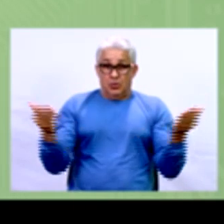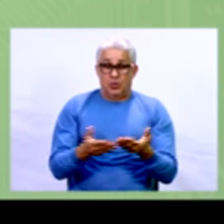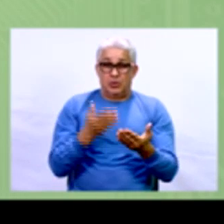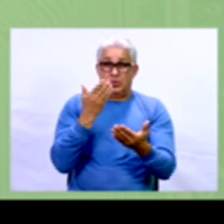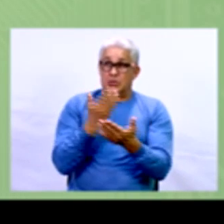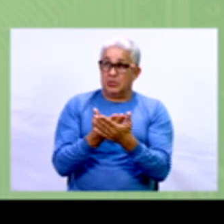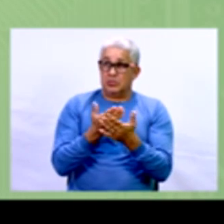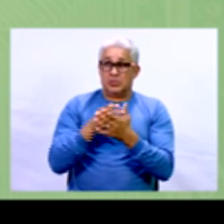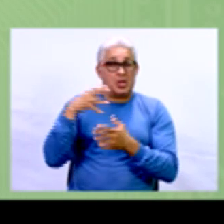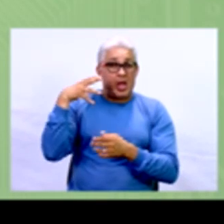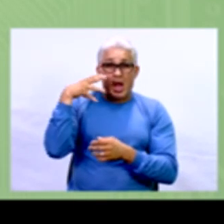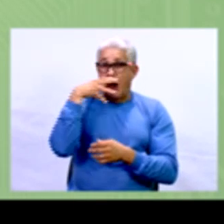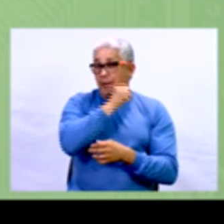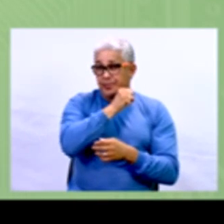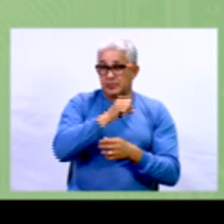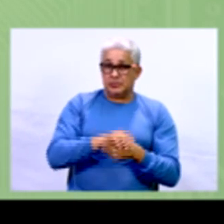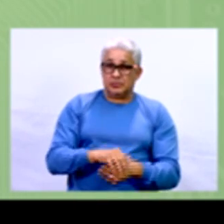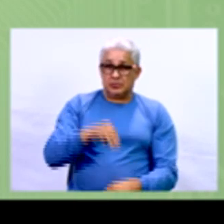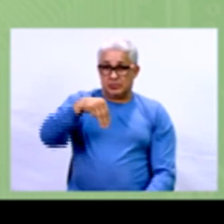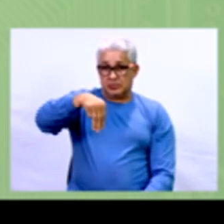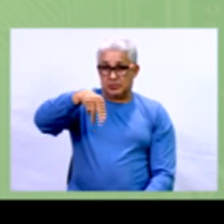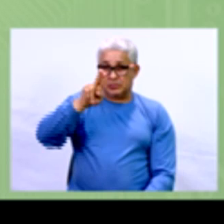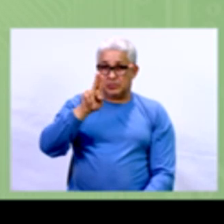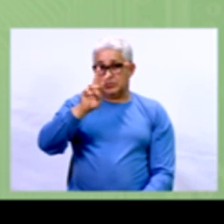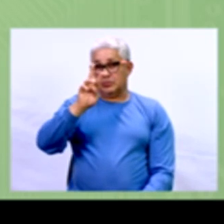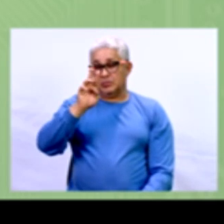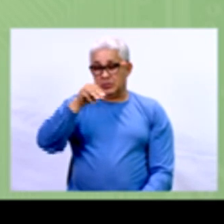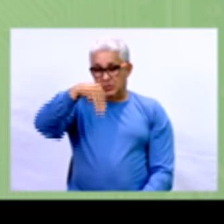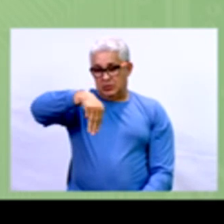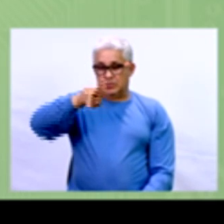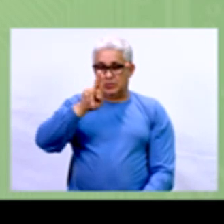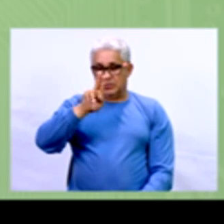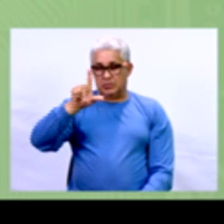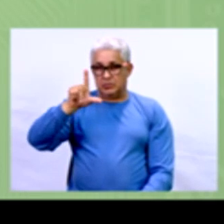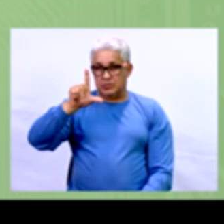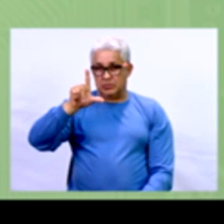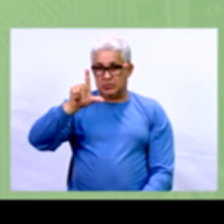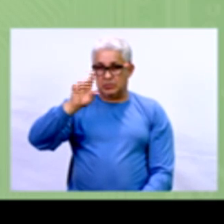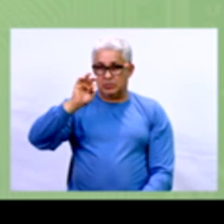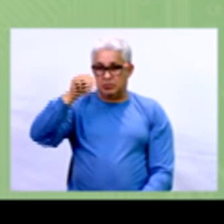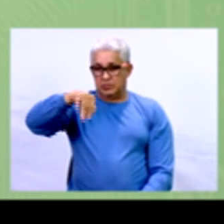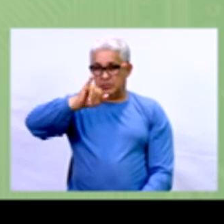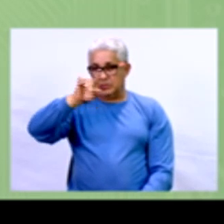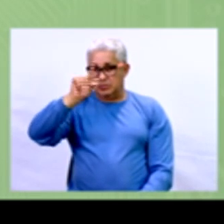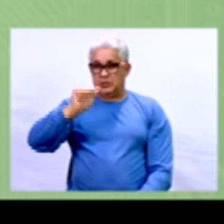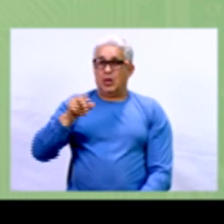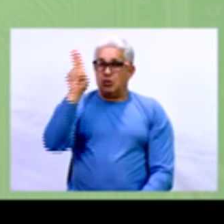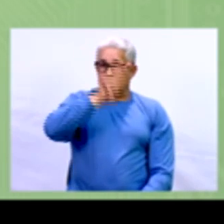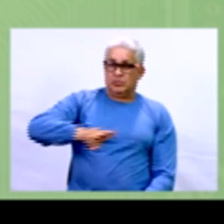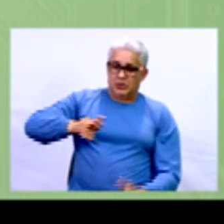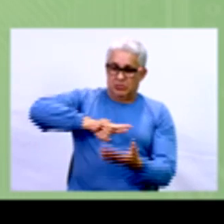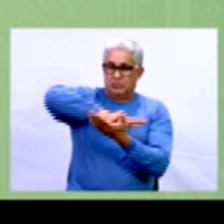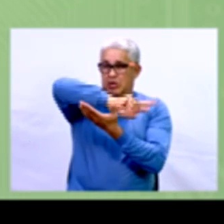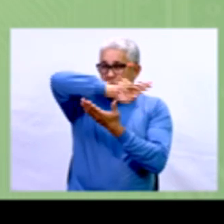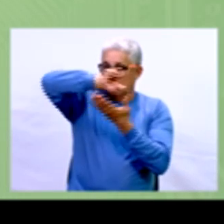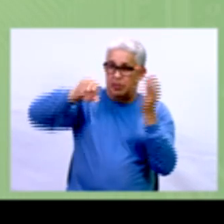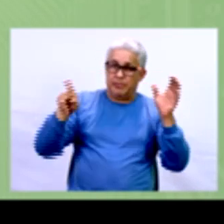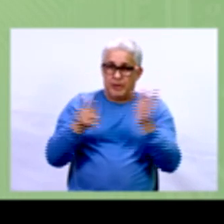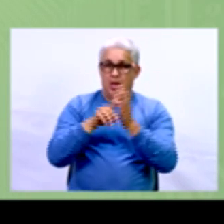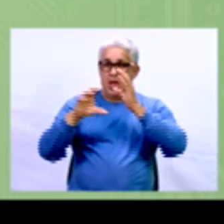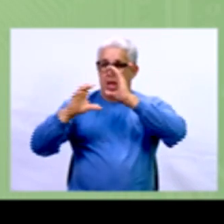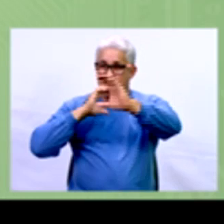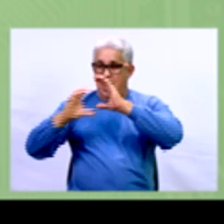um resumo rápido aqui da aula de hoje. Nós vimos que multimídia é a utilização de vários recursos de